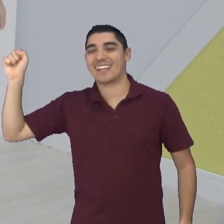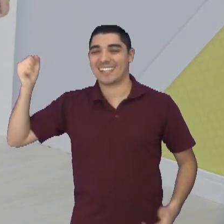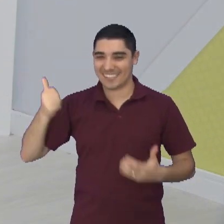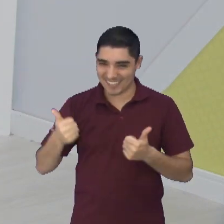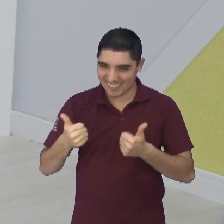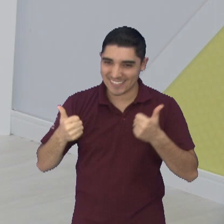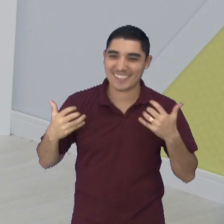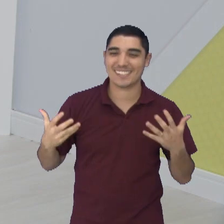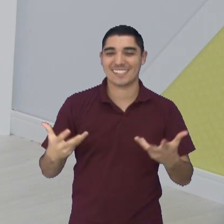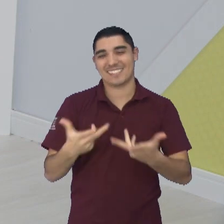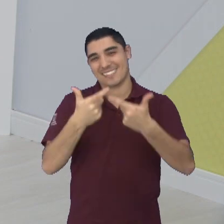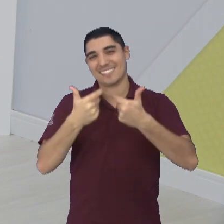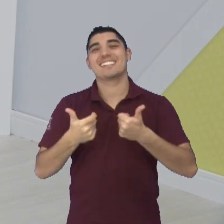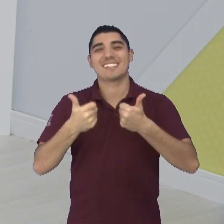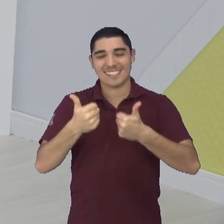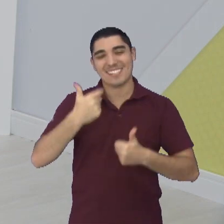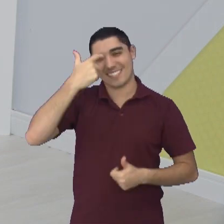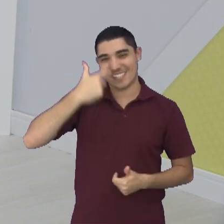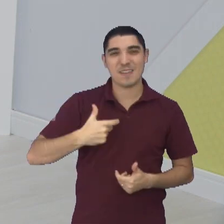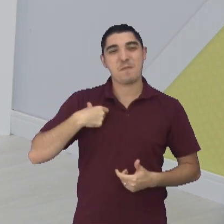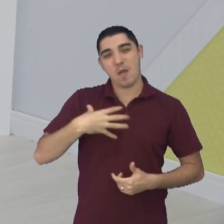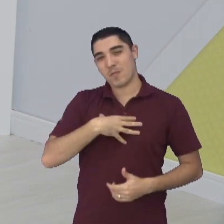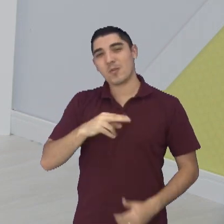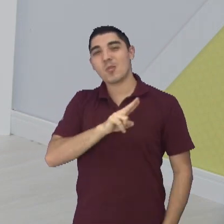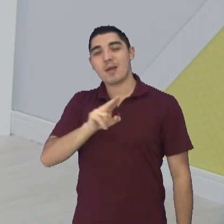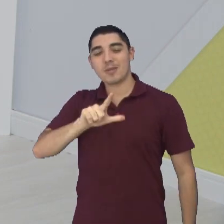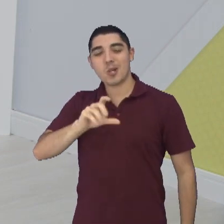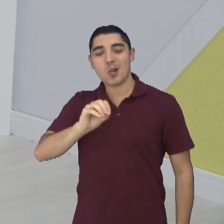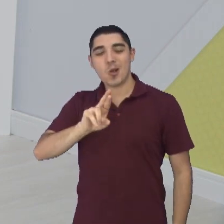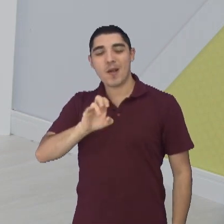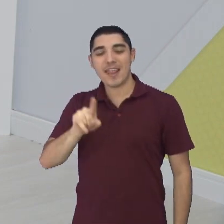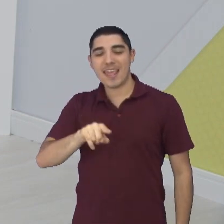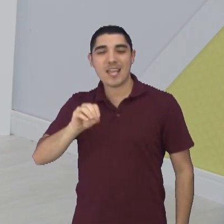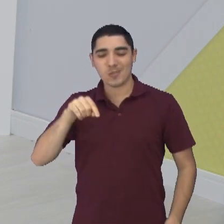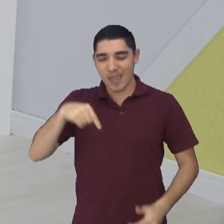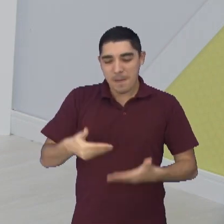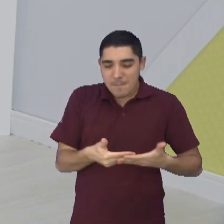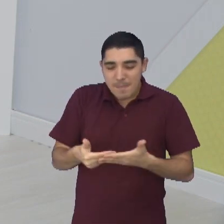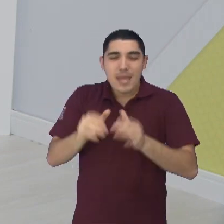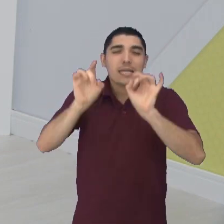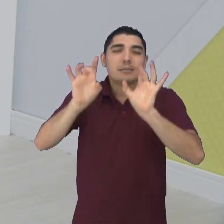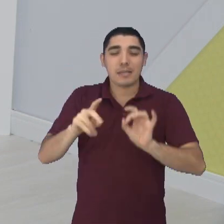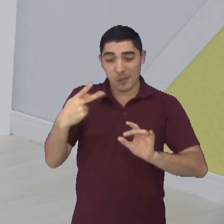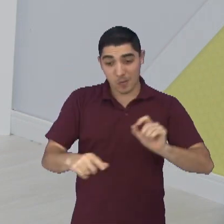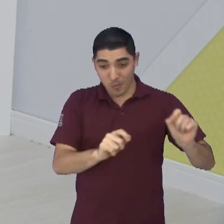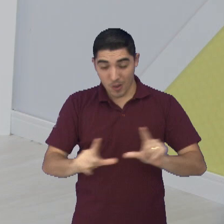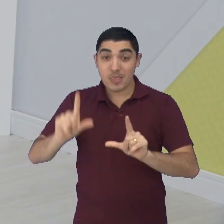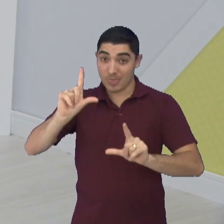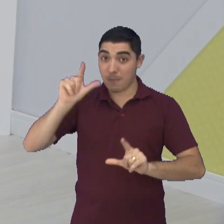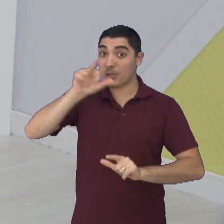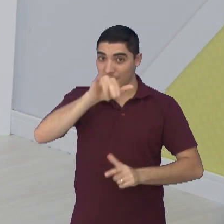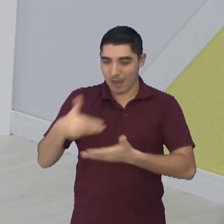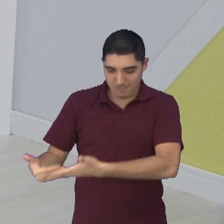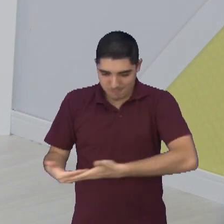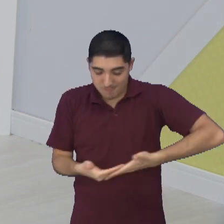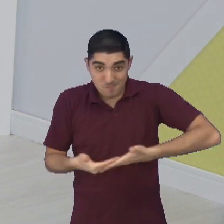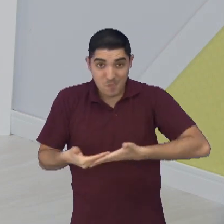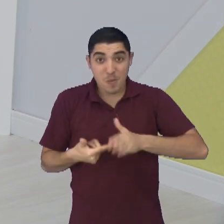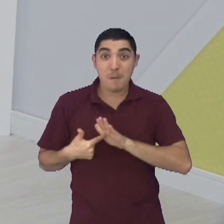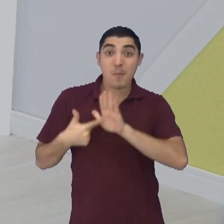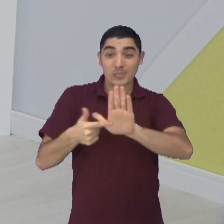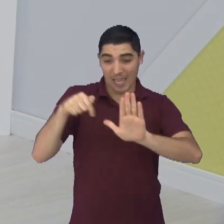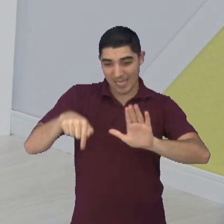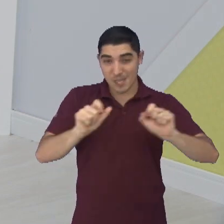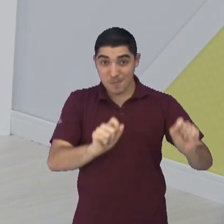Aê, Luizão, gente da melhor qualidade, o papai do Lorenzo Júnior, nosso mascotinho. Em breve o Lorenzo vai estar aqui com a gente no estúdio